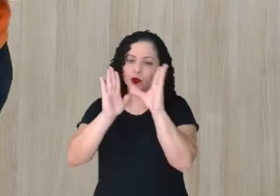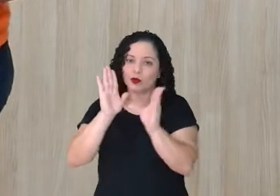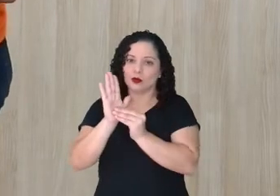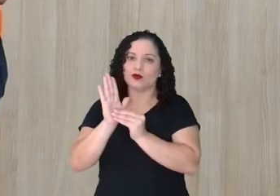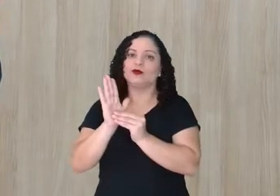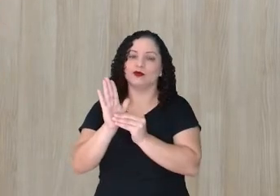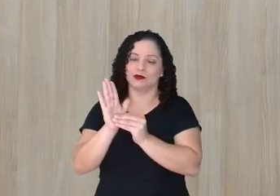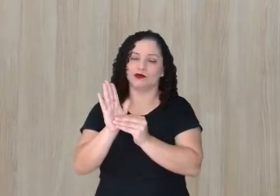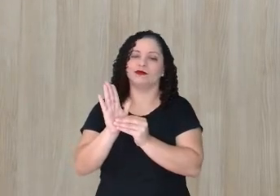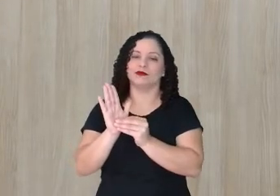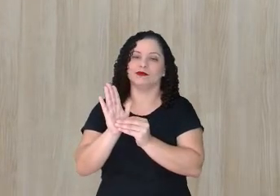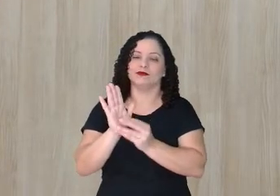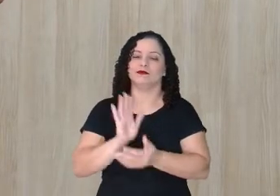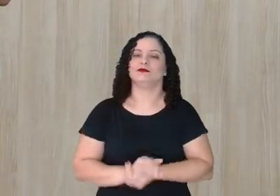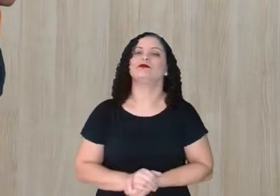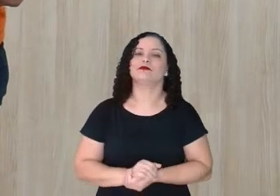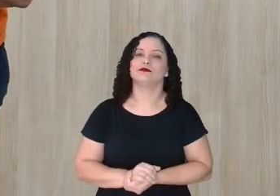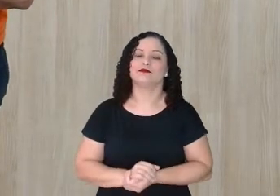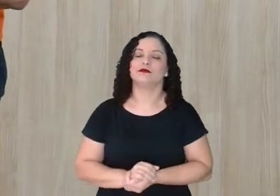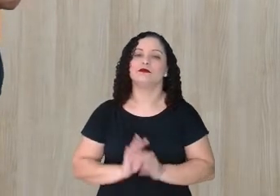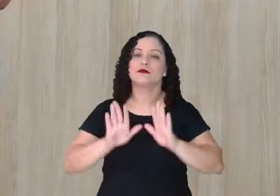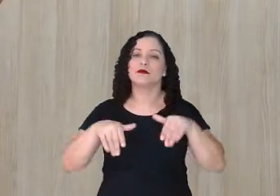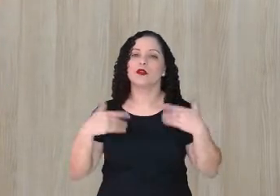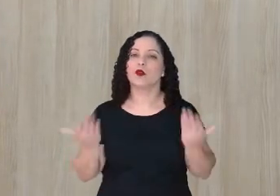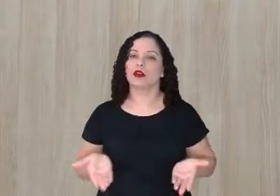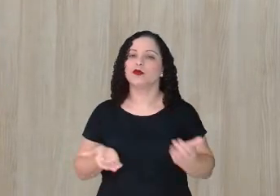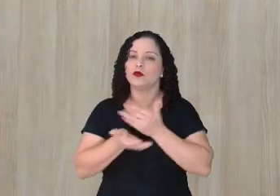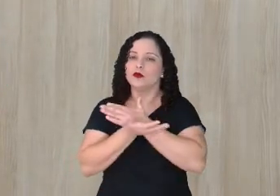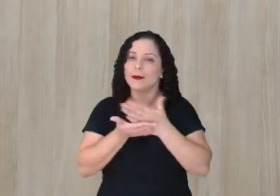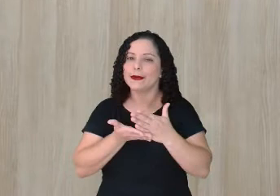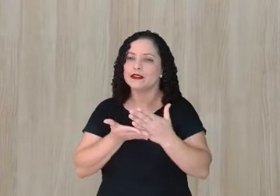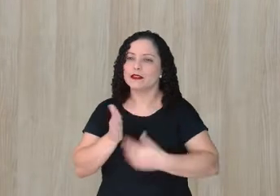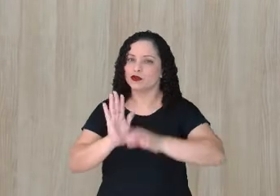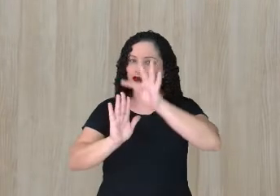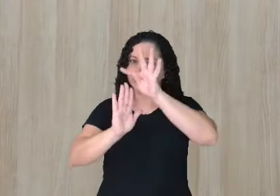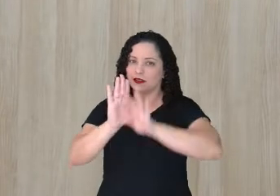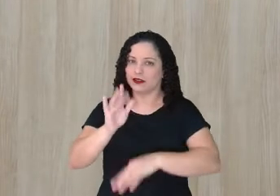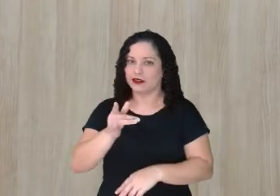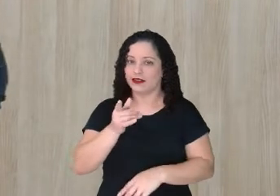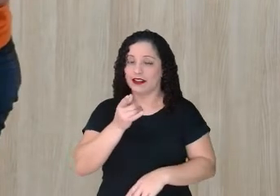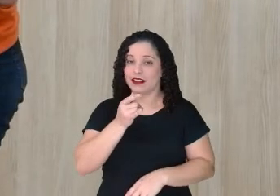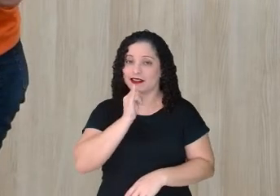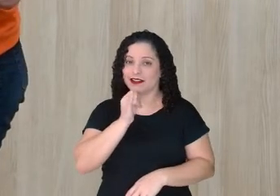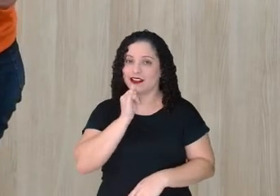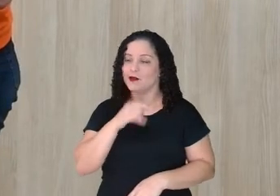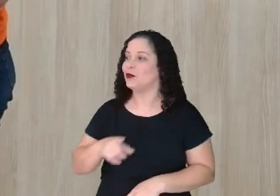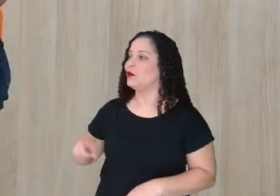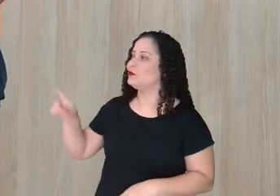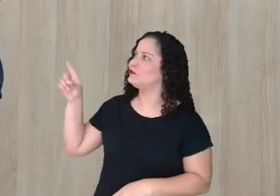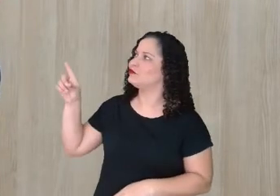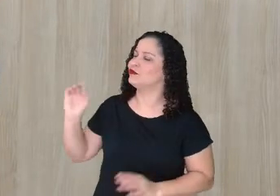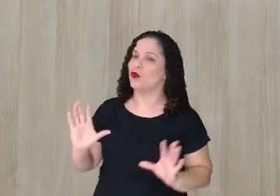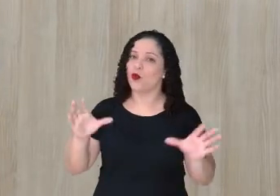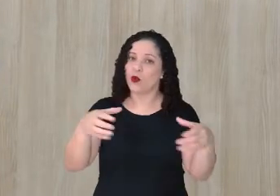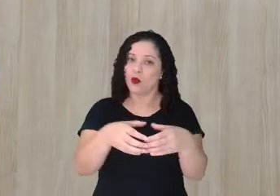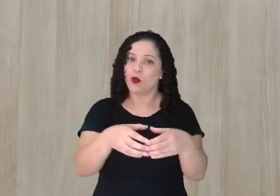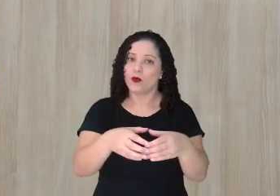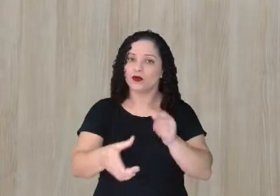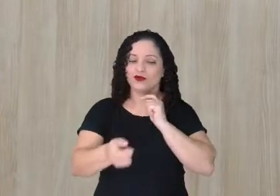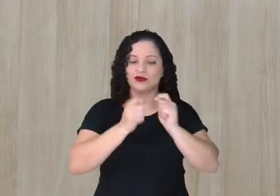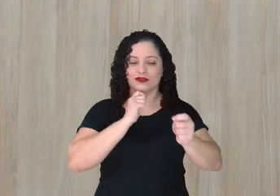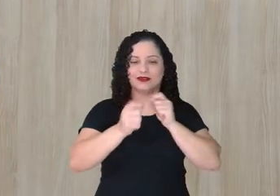Então, quando iniciamos aqui, não é? Esse exemplo, os jornalistas.